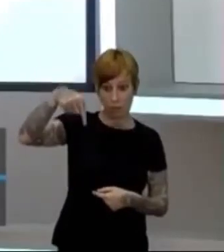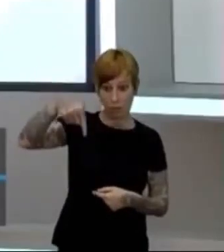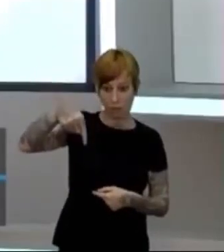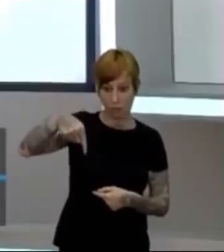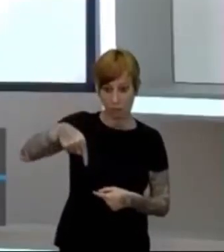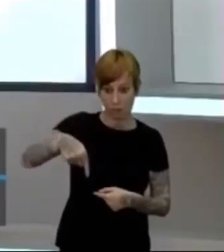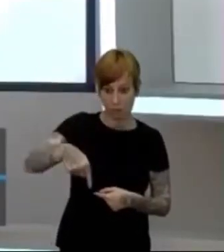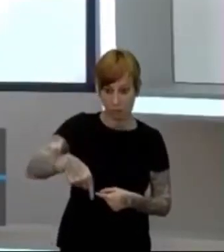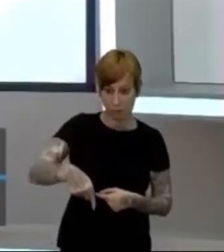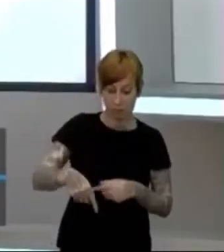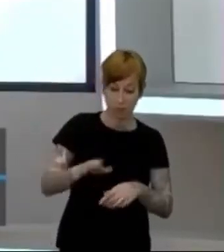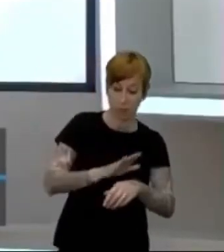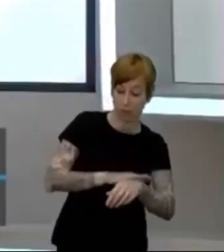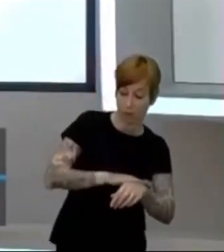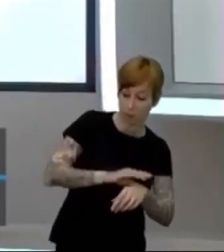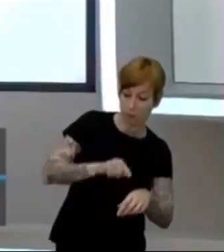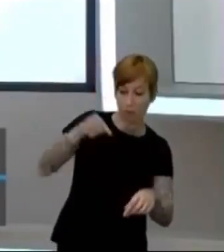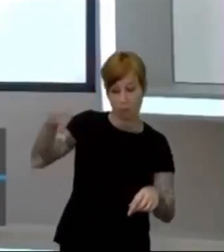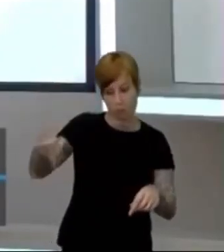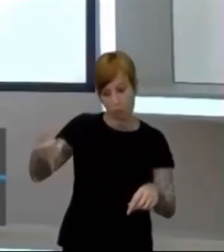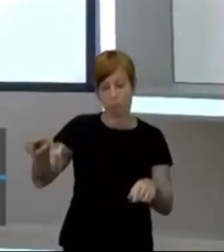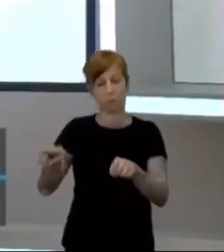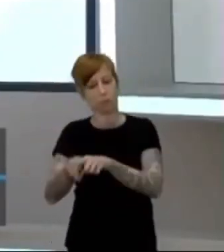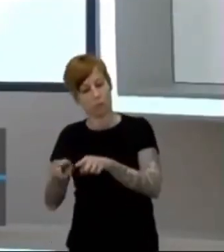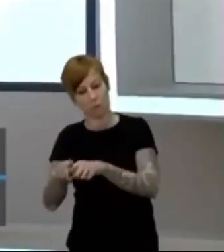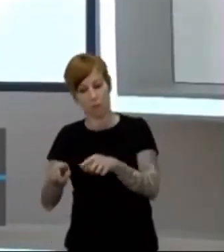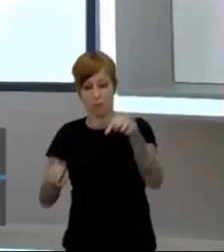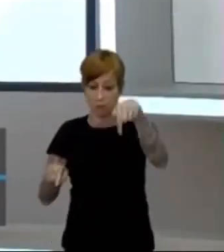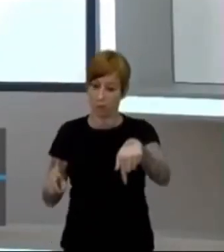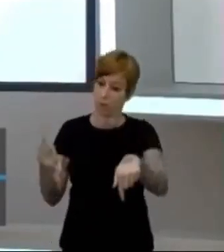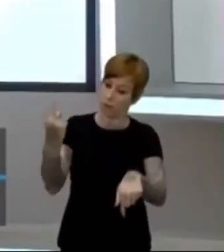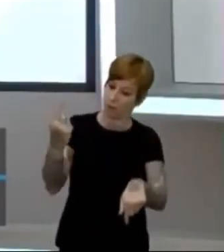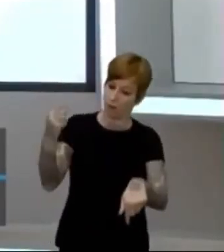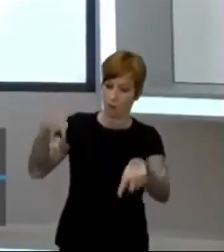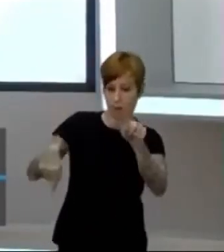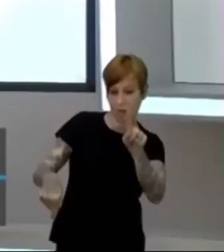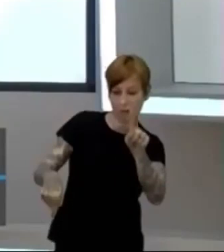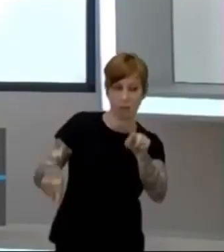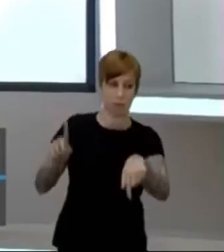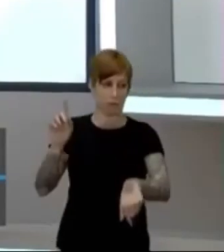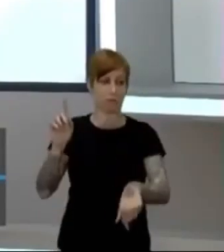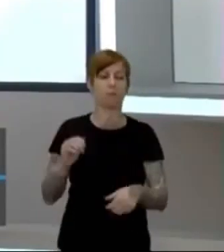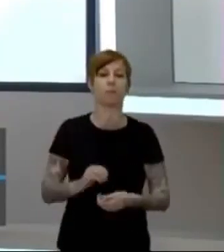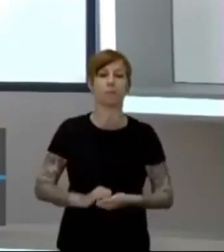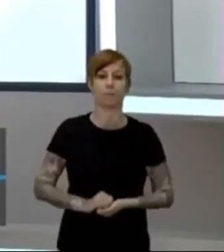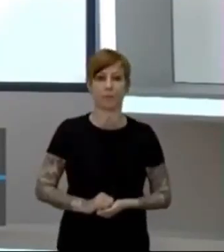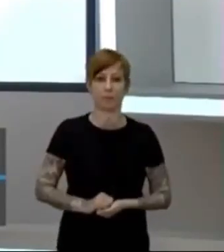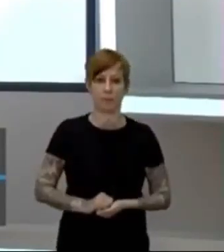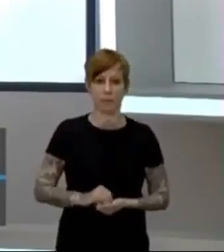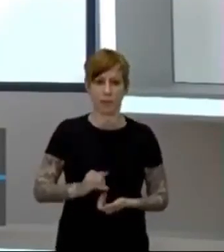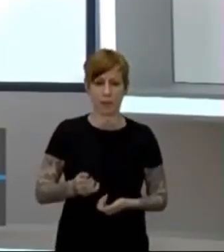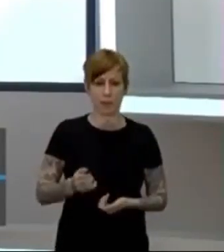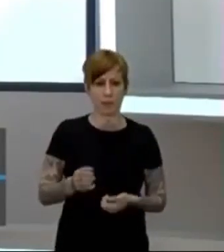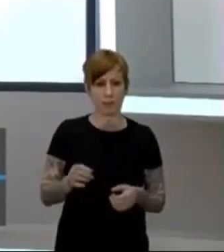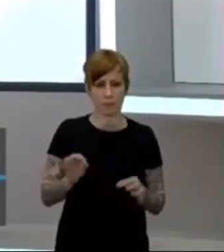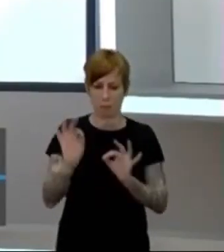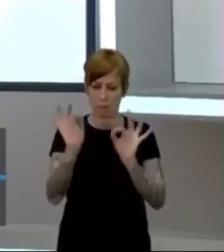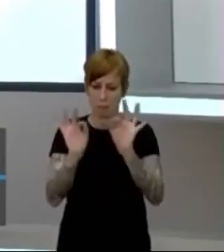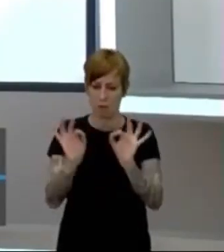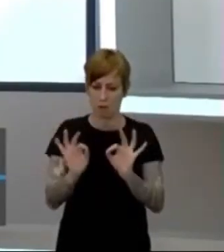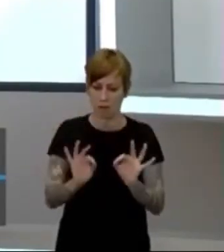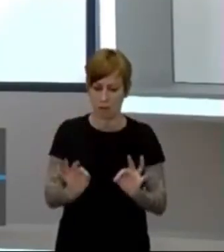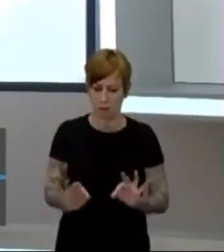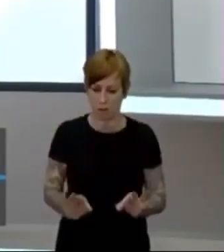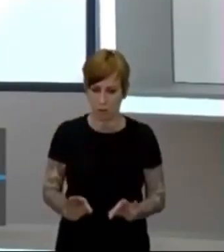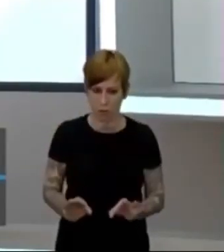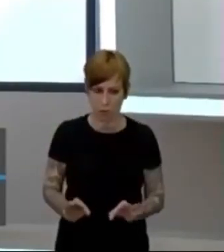descer na outra também. Se você estiver subindo em uma, você tem que subir na outra. Se você inverter isso, vai dar tudo errado. Depois que montou a razão, vai fazer a multiplicação